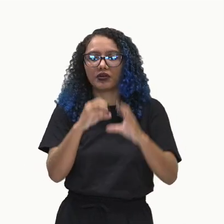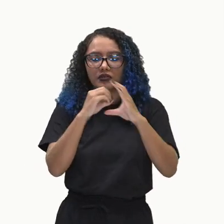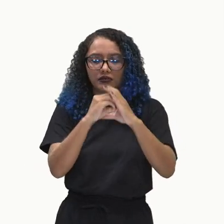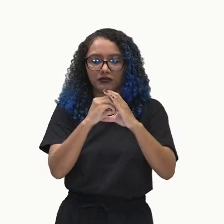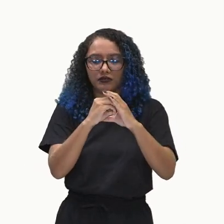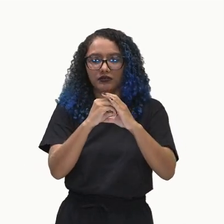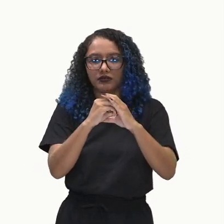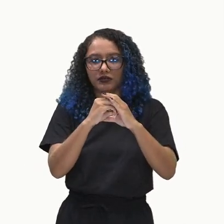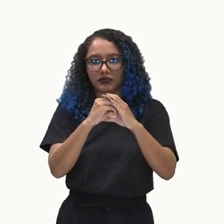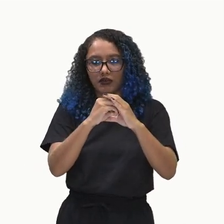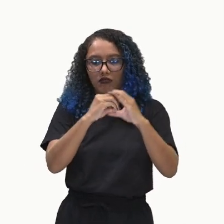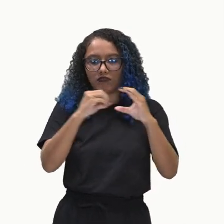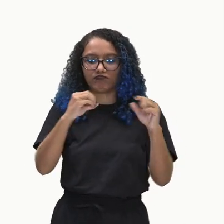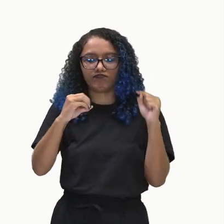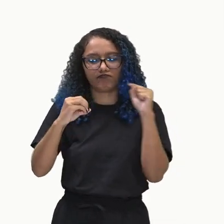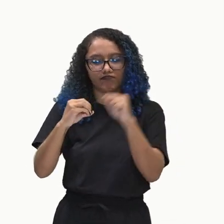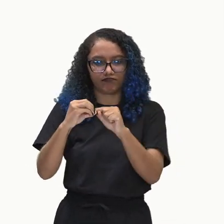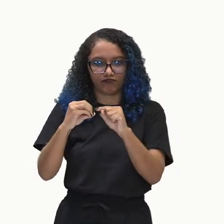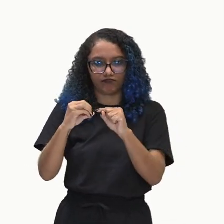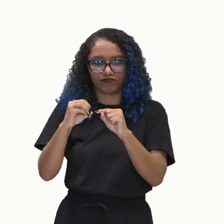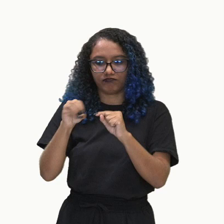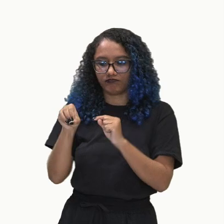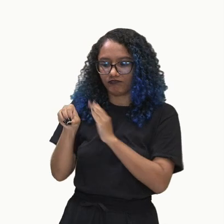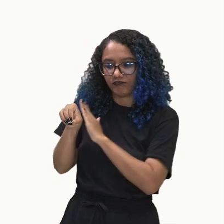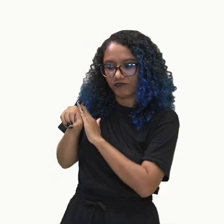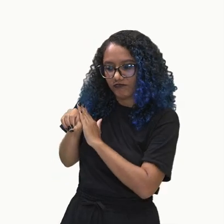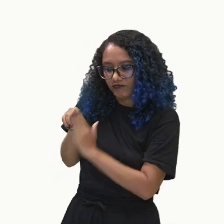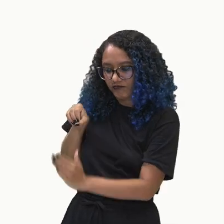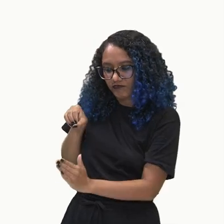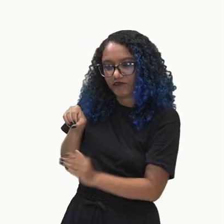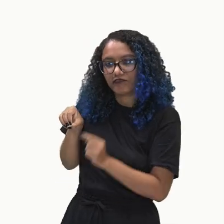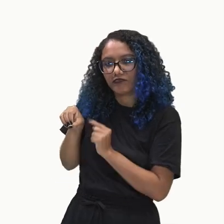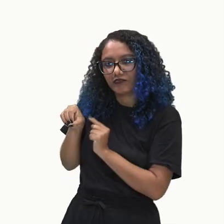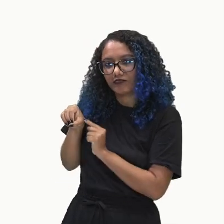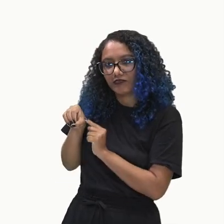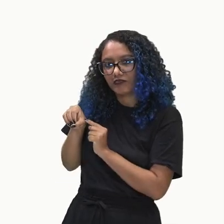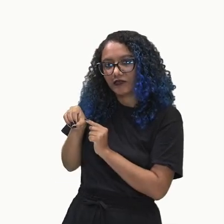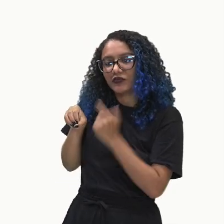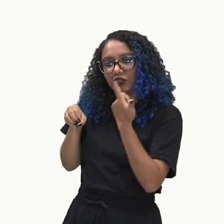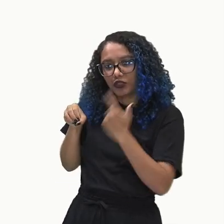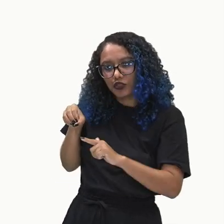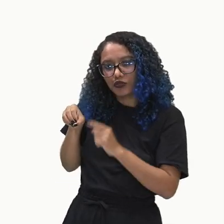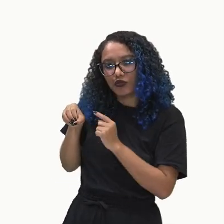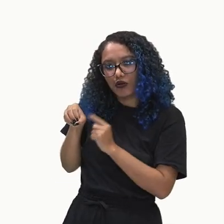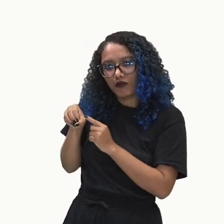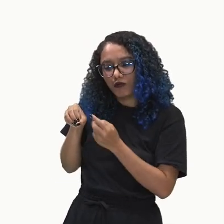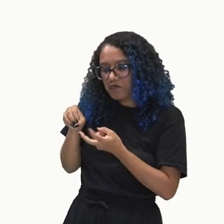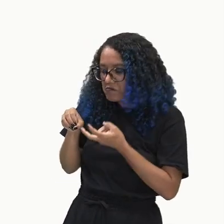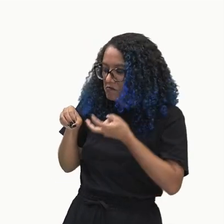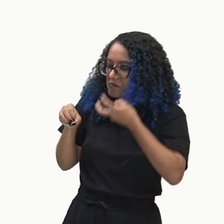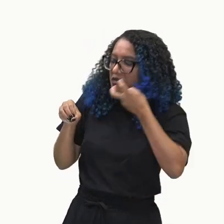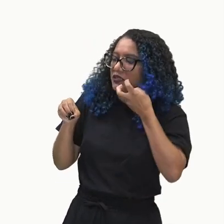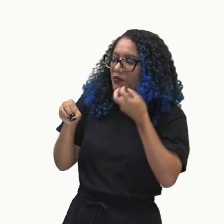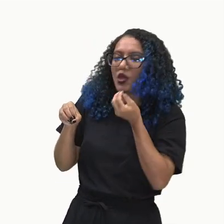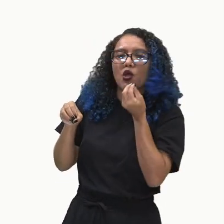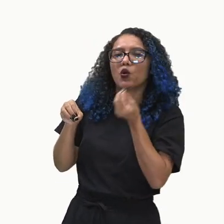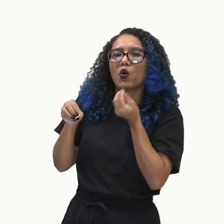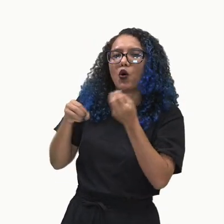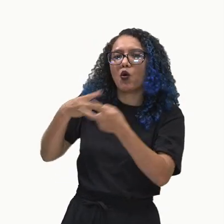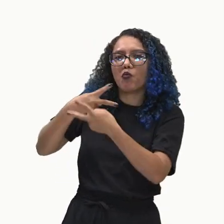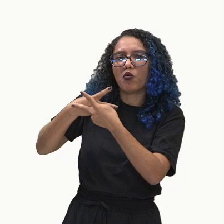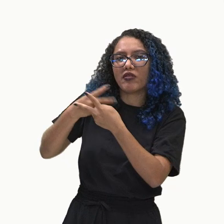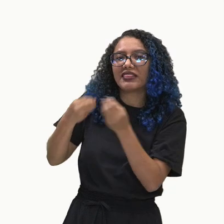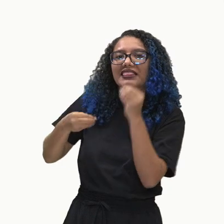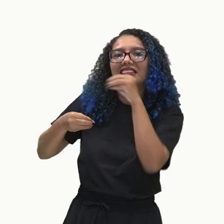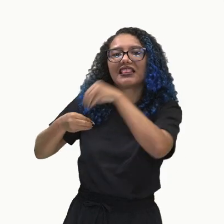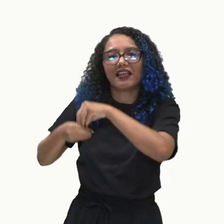célula, extrair o núcleo e fizer um recorte mais uma vez desse núcleo e puder observar os cromossomos, que de fato eles podem